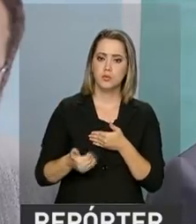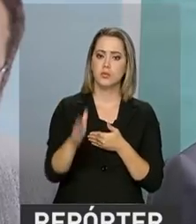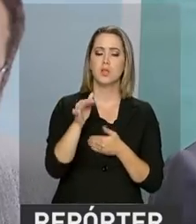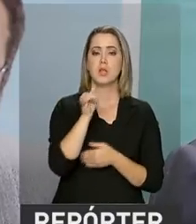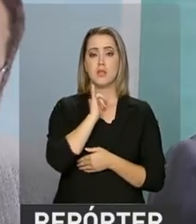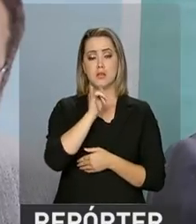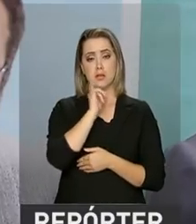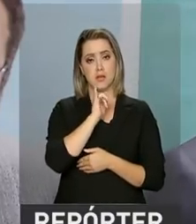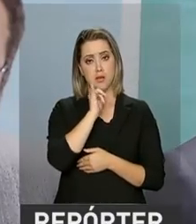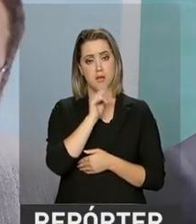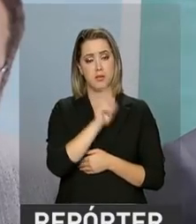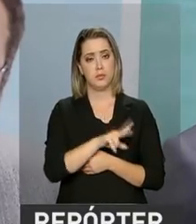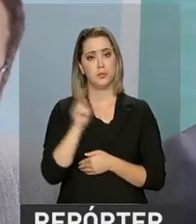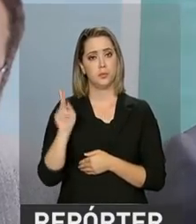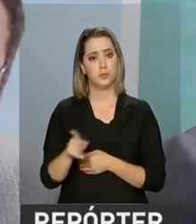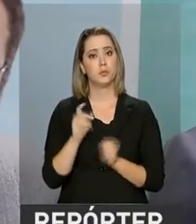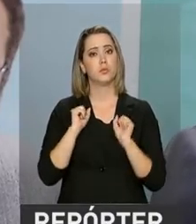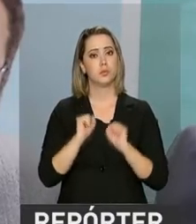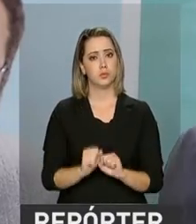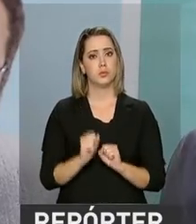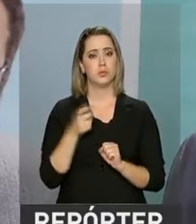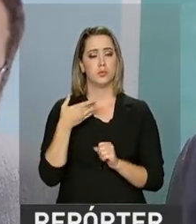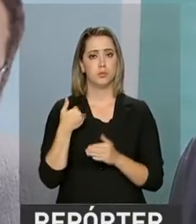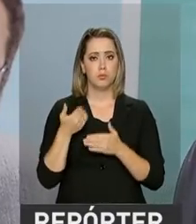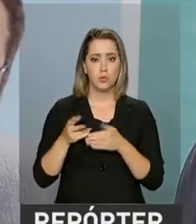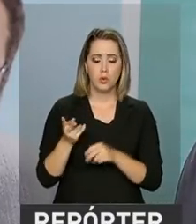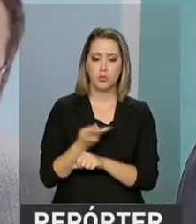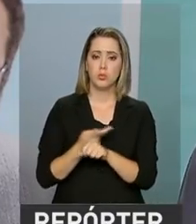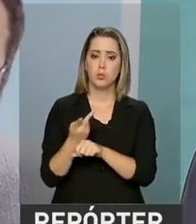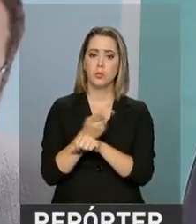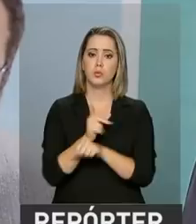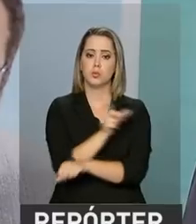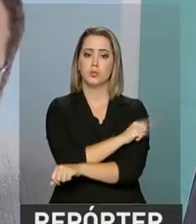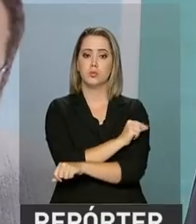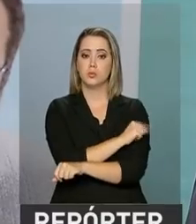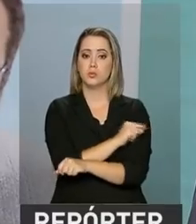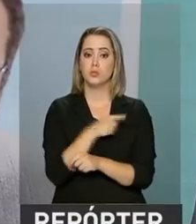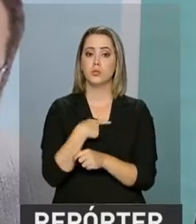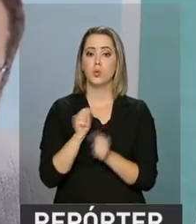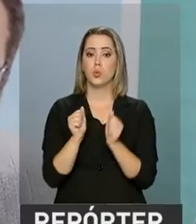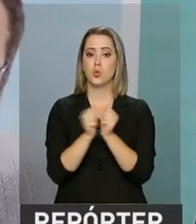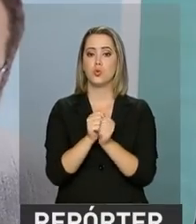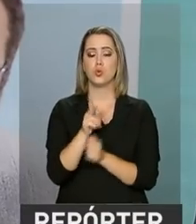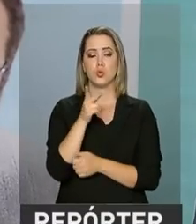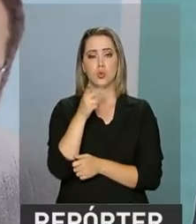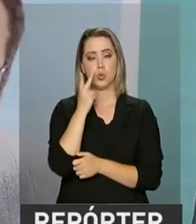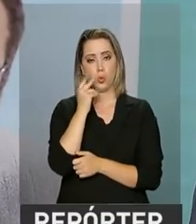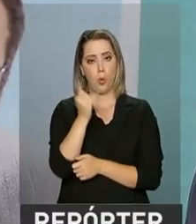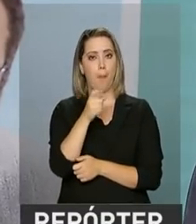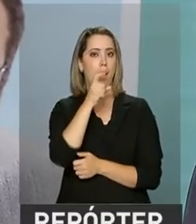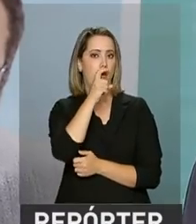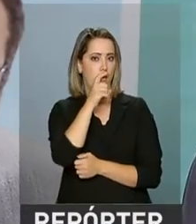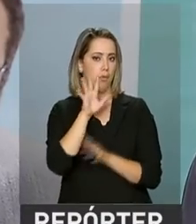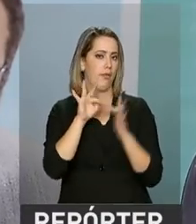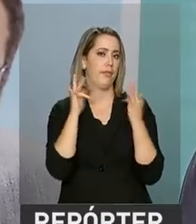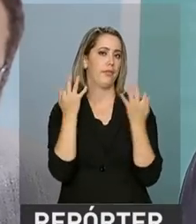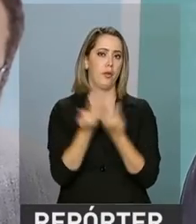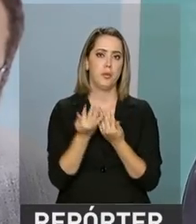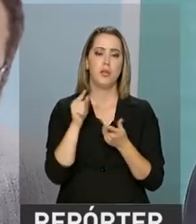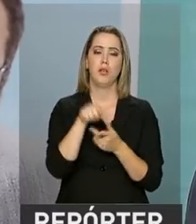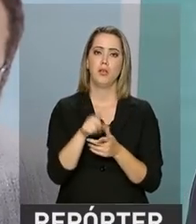dos professores, passarão a buscar a vacinação junto com os seus pais, junto com a sua família, para que nós